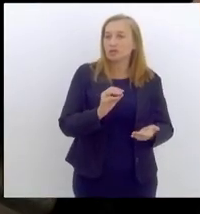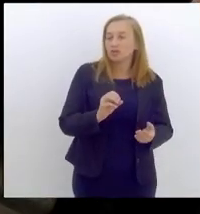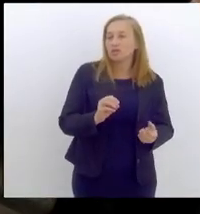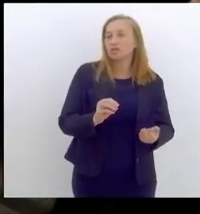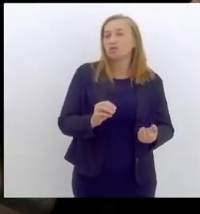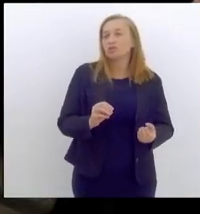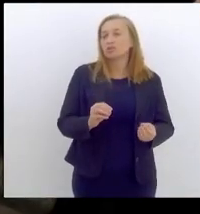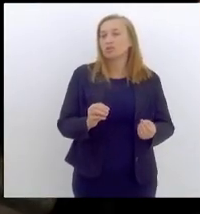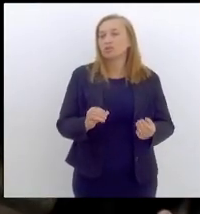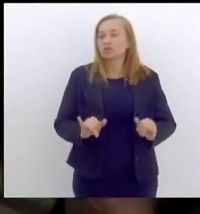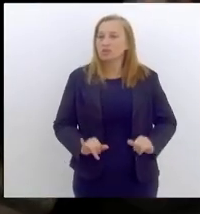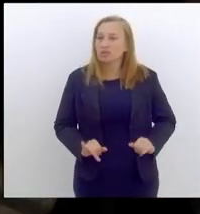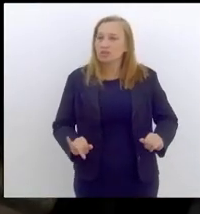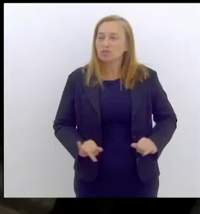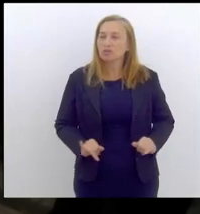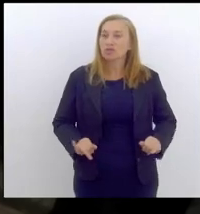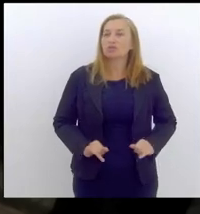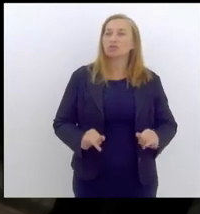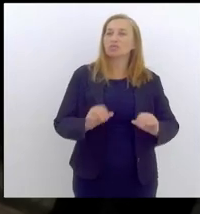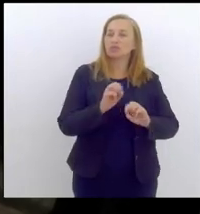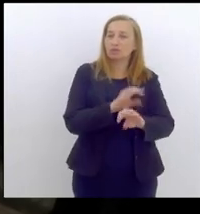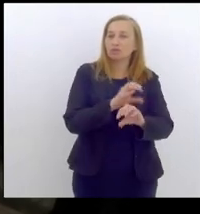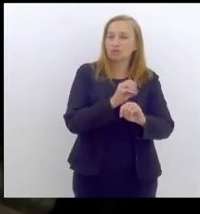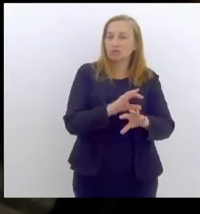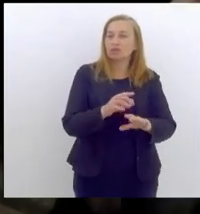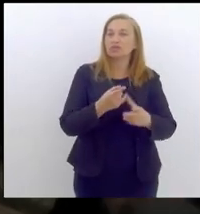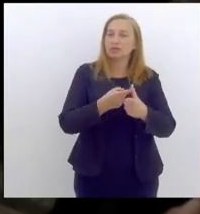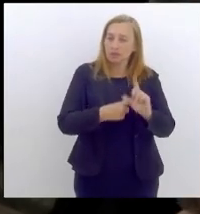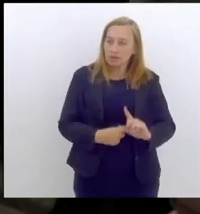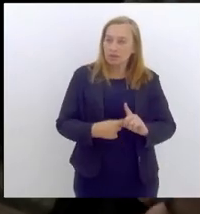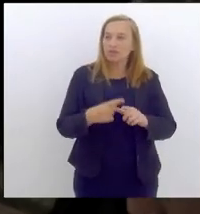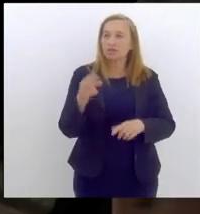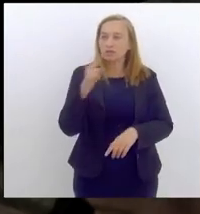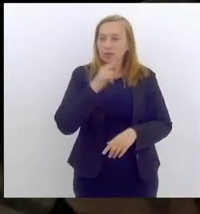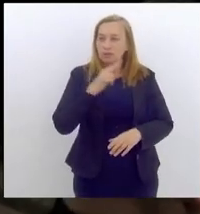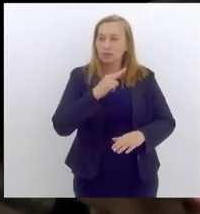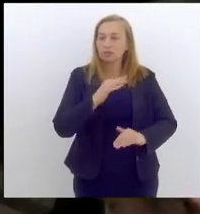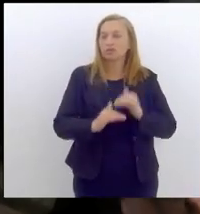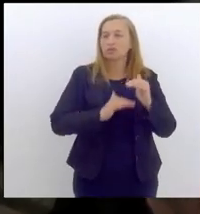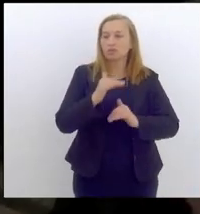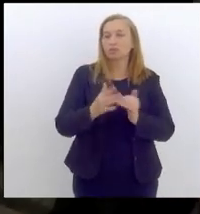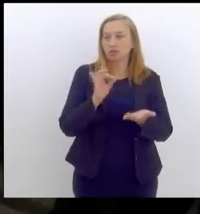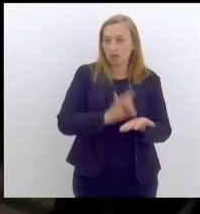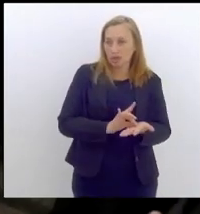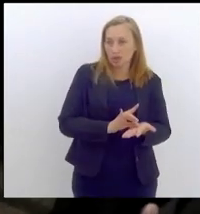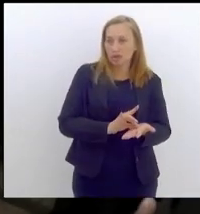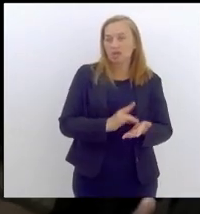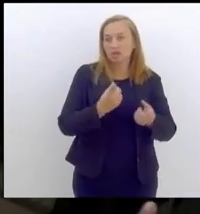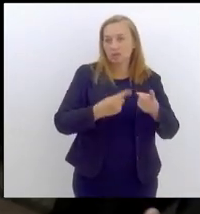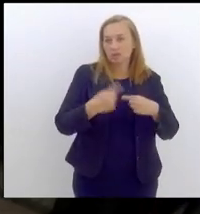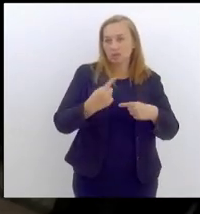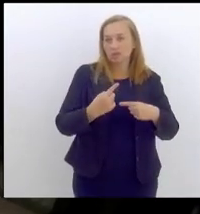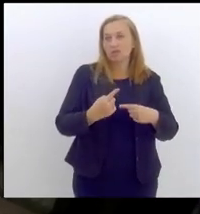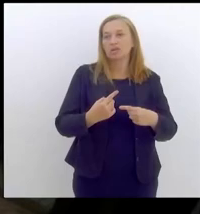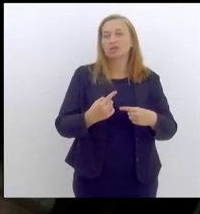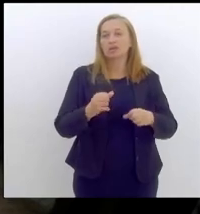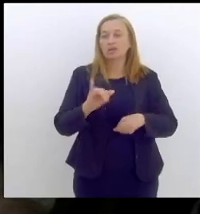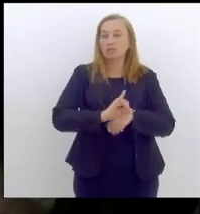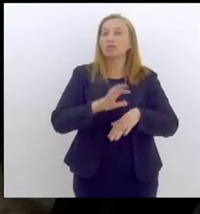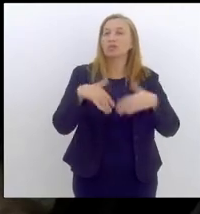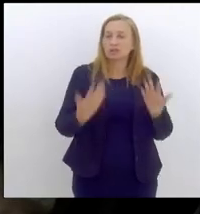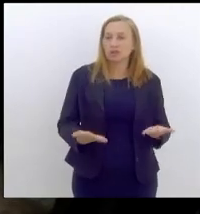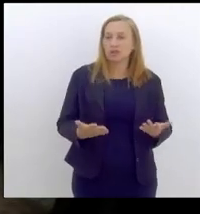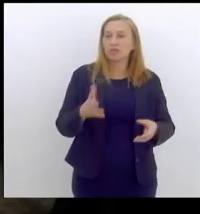saúde, e tão dependente da urgência de um desenvolvimento real que ultrapasse a capital. Então, voto